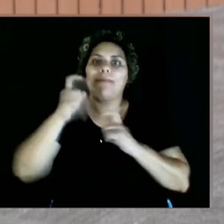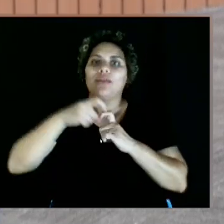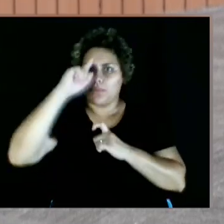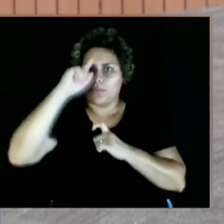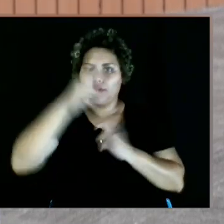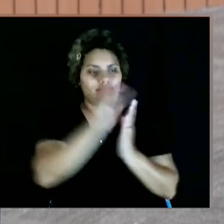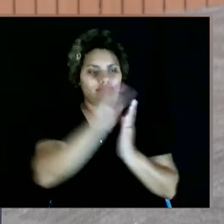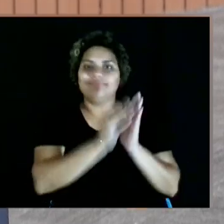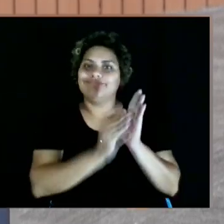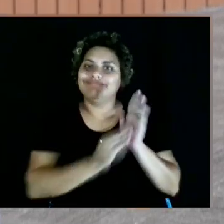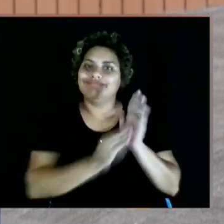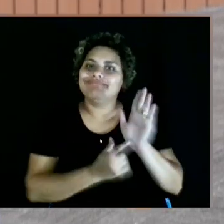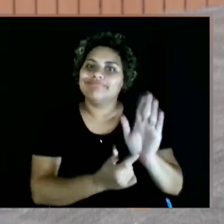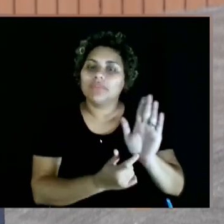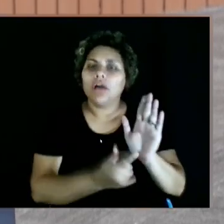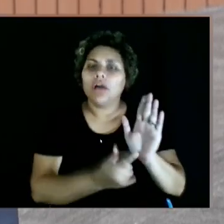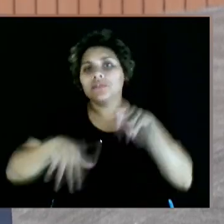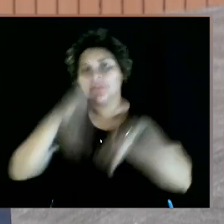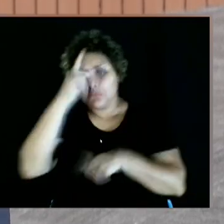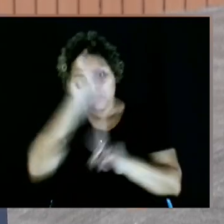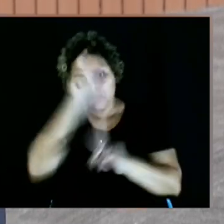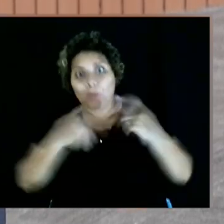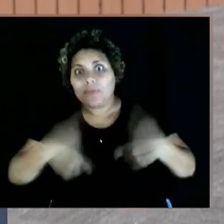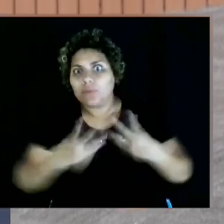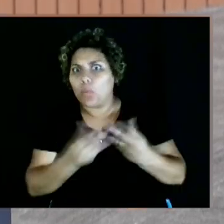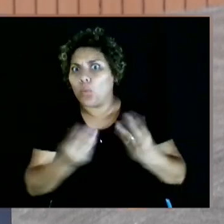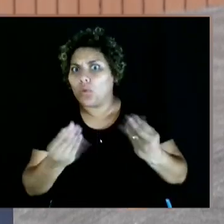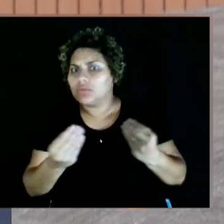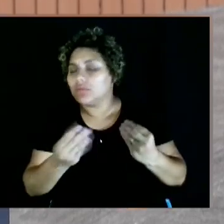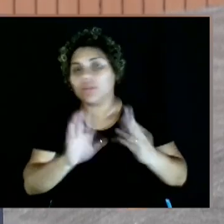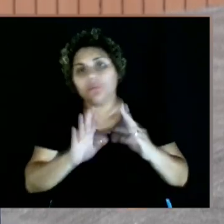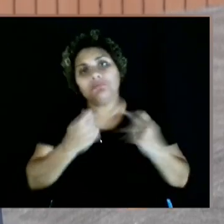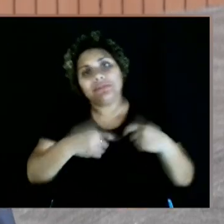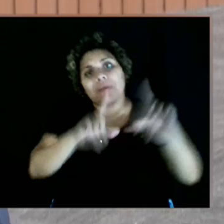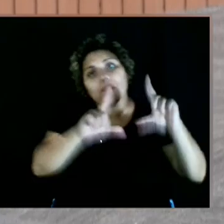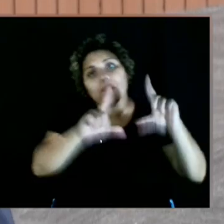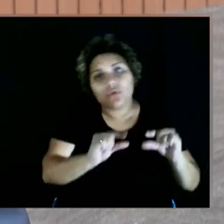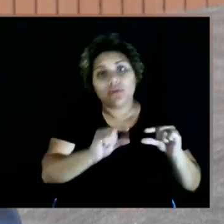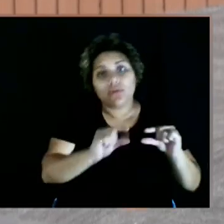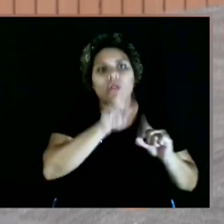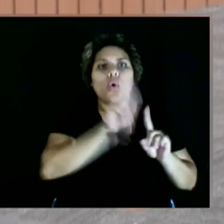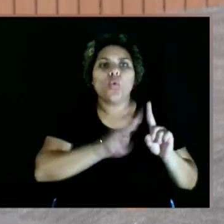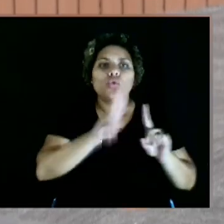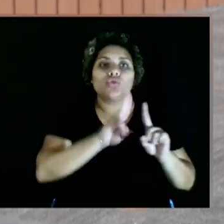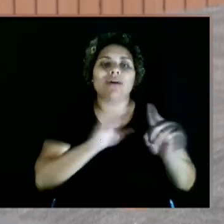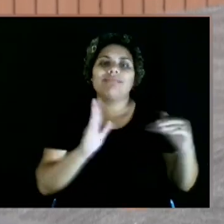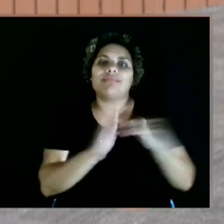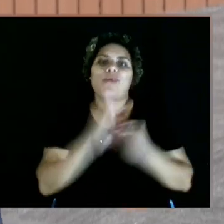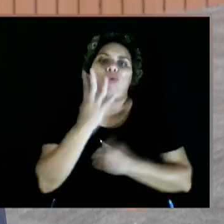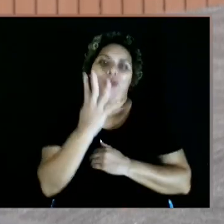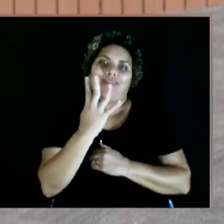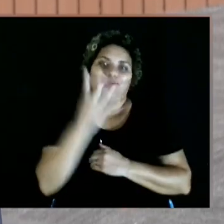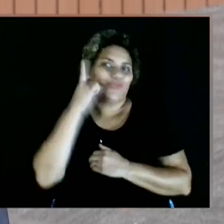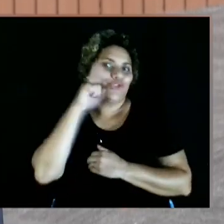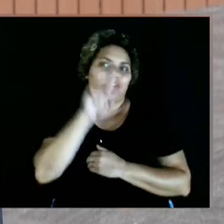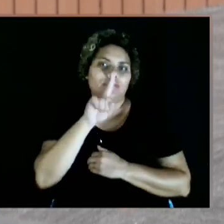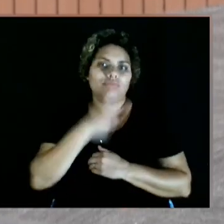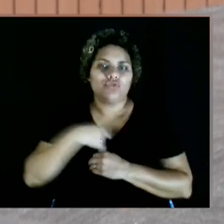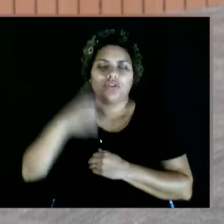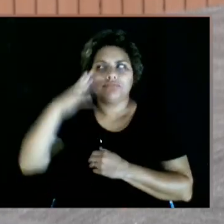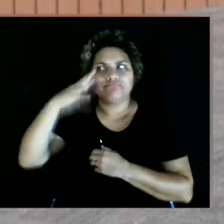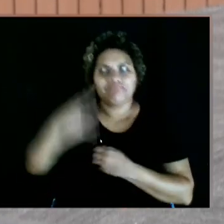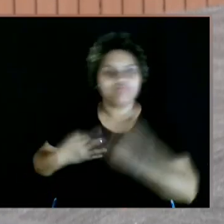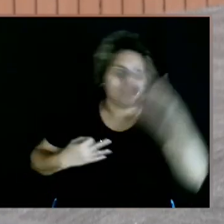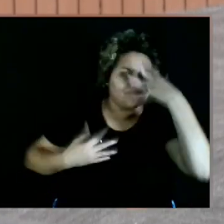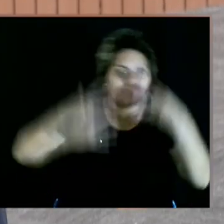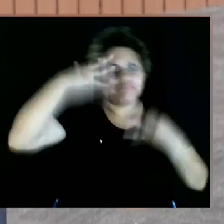menos, mas colocamos um parâmetro que se ela possa fazer o uso de 4 por dia, acho que é um consenso que nós chegamos com a Secretaria de Saúde